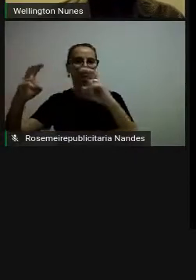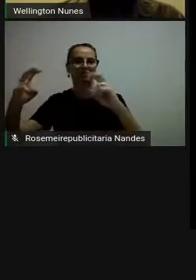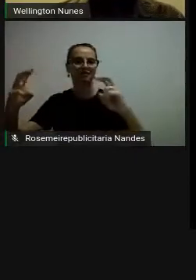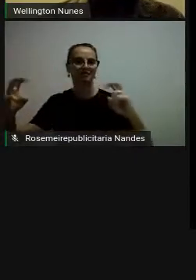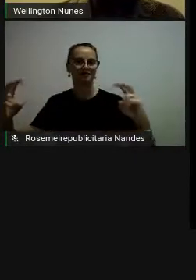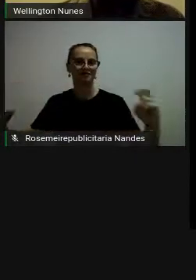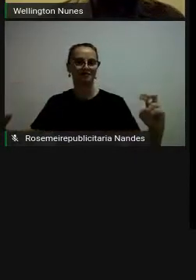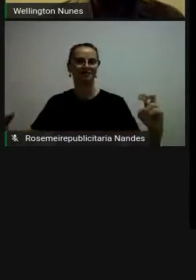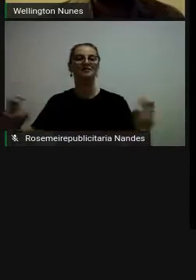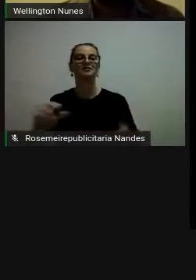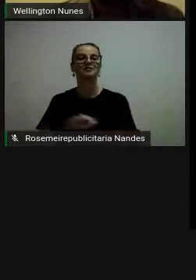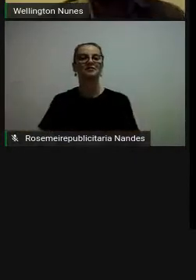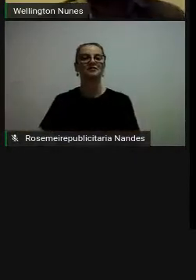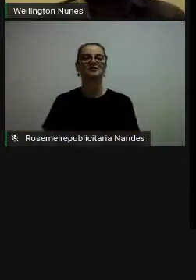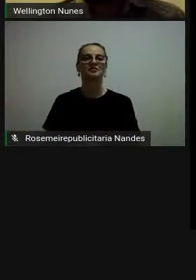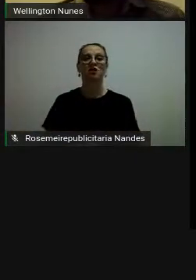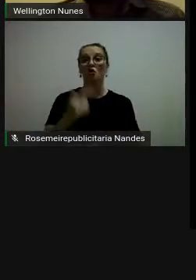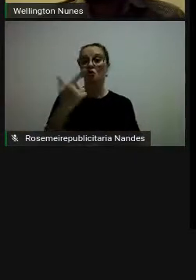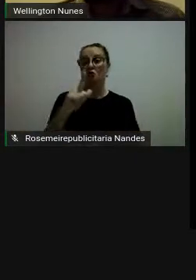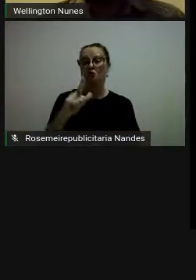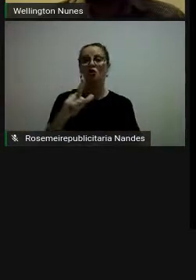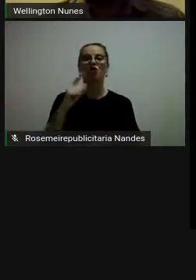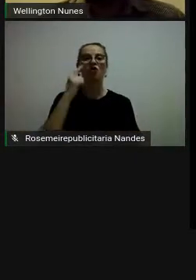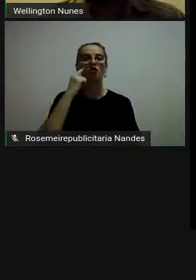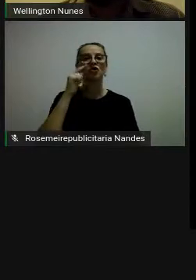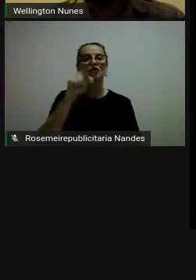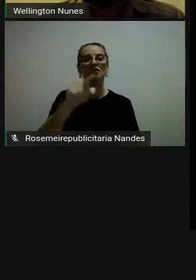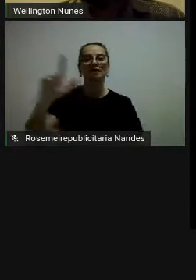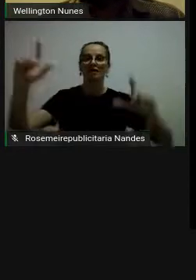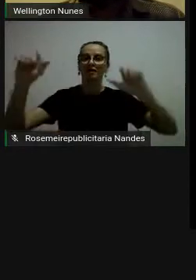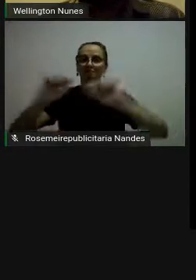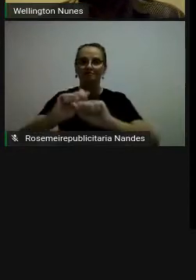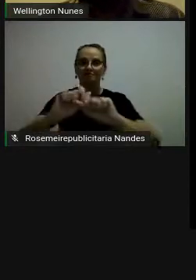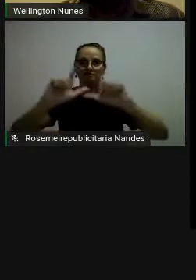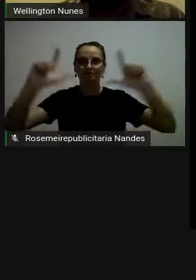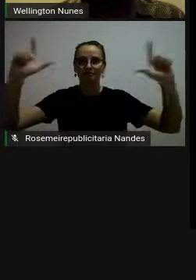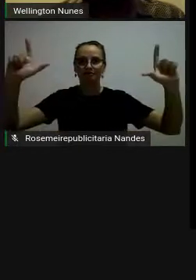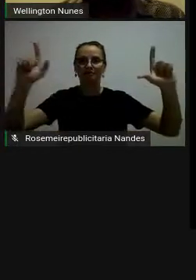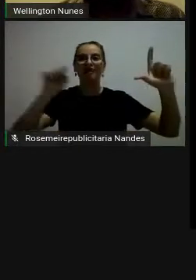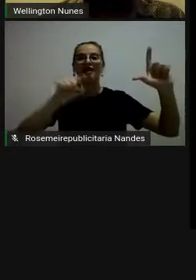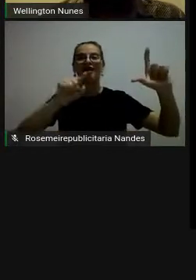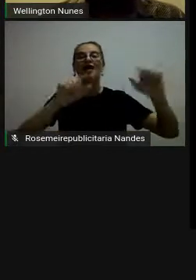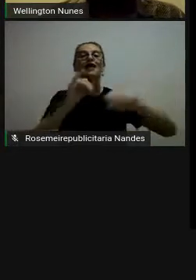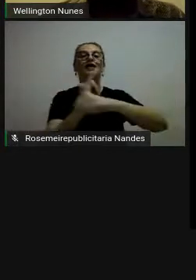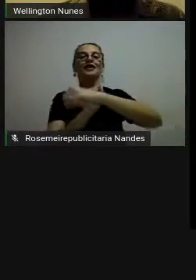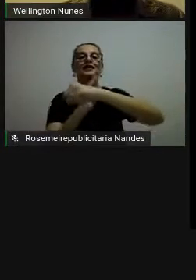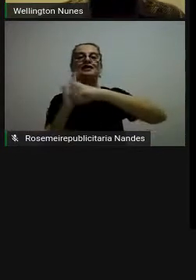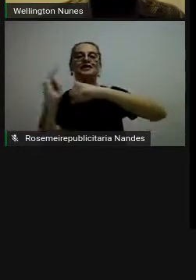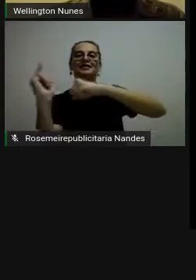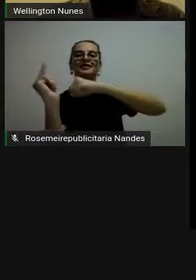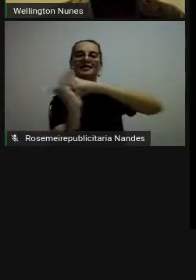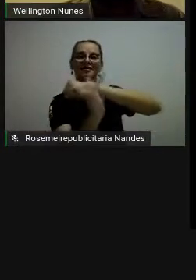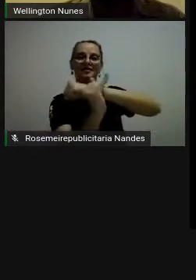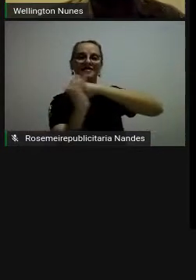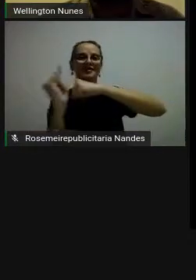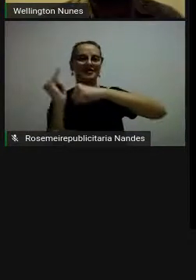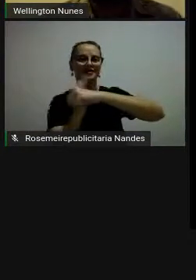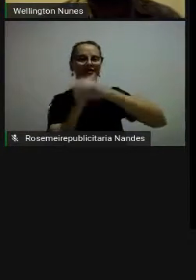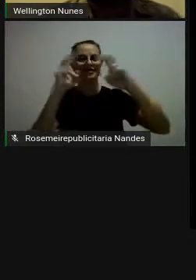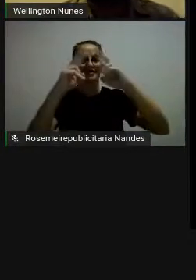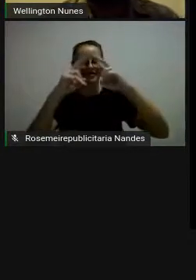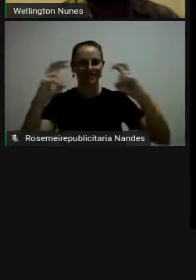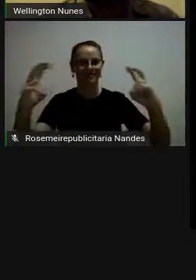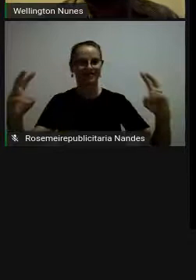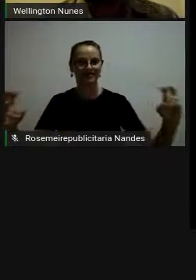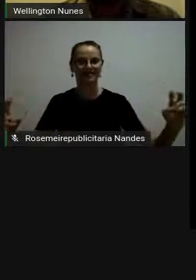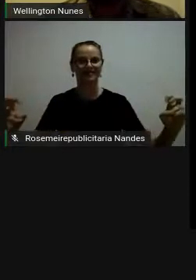zoom, né? Eu tenho aqui Florianópolis, que é uma ilha. Se eu aproximar mais essa imagem, eu vou conseguir